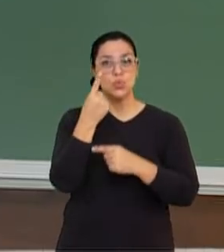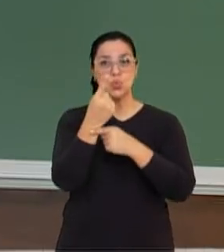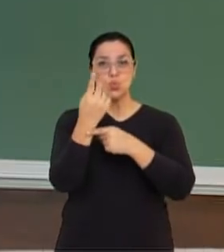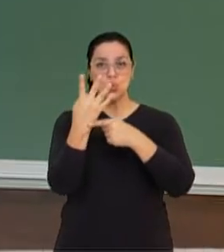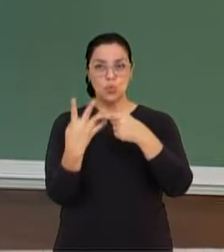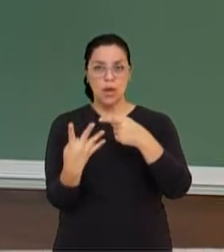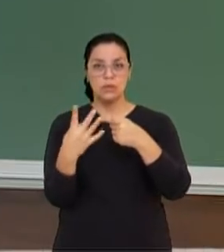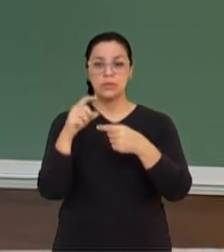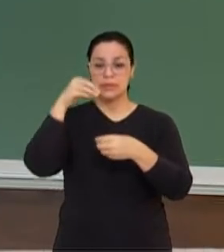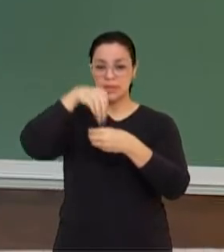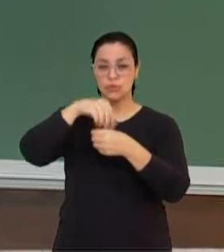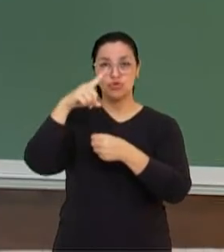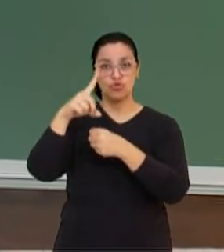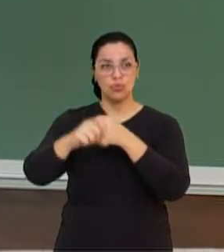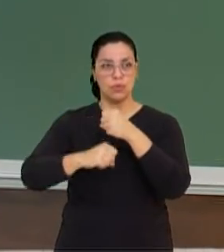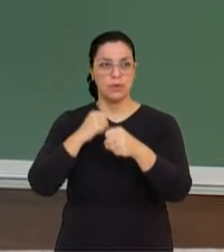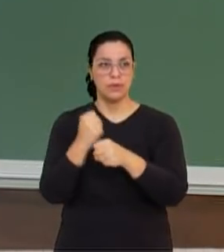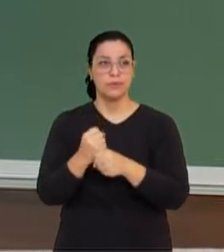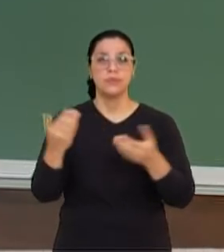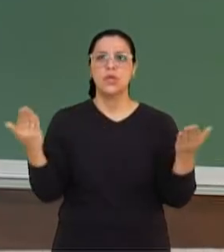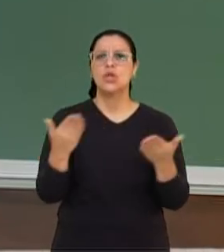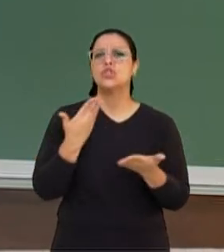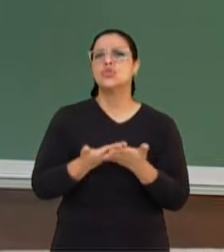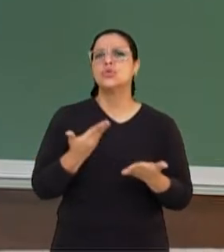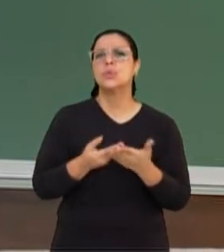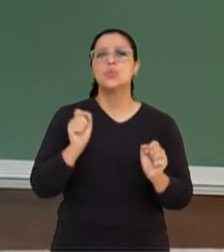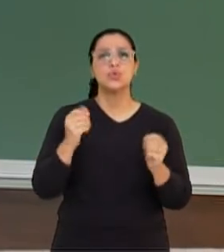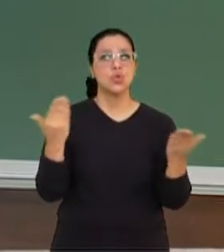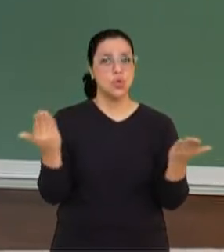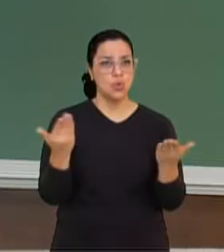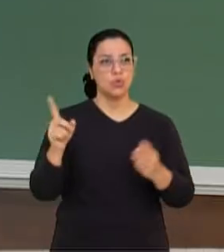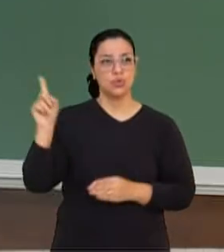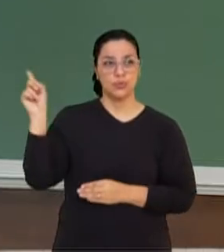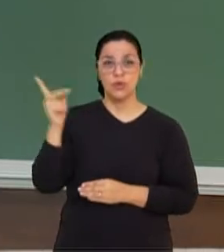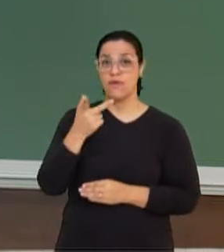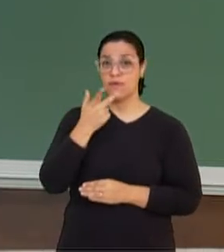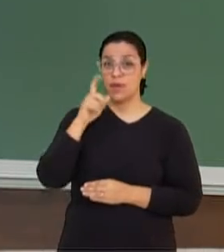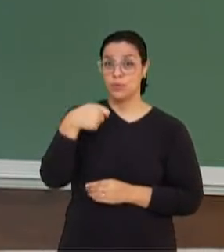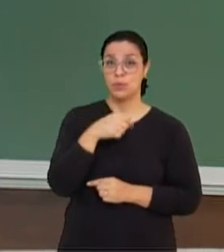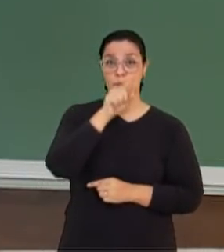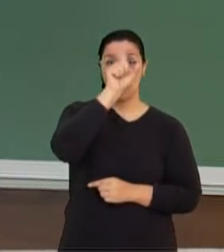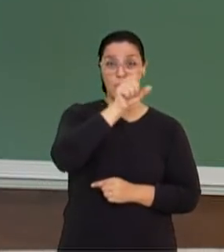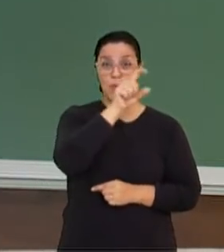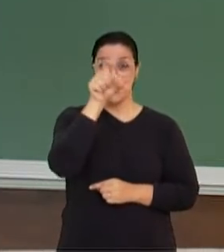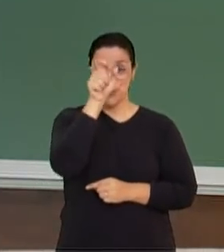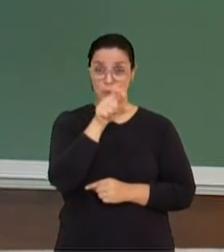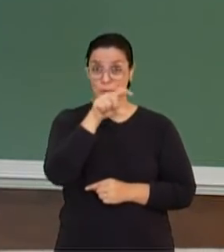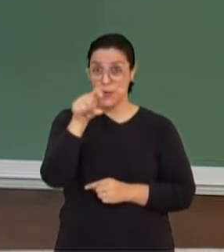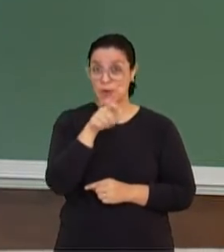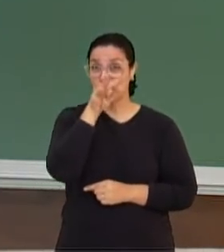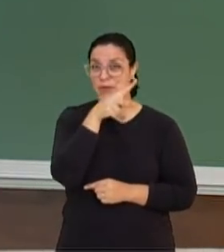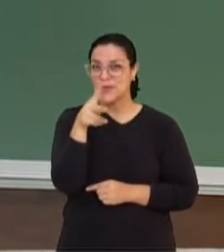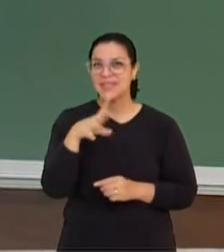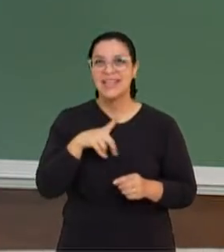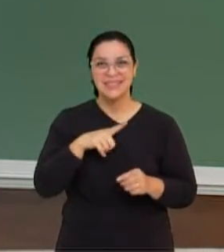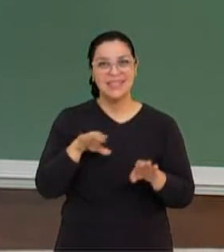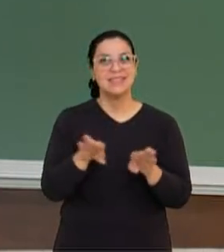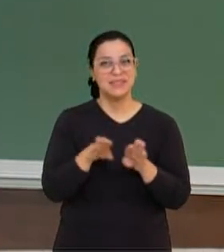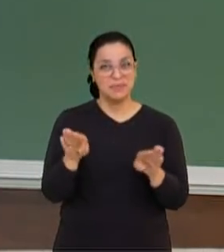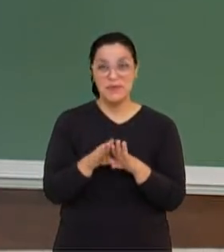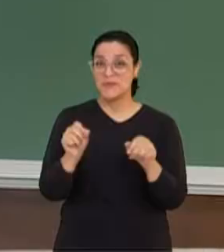né, de um ano. Então, o que nós vimos na aula de hoje? Então, nós montamos olha que legal, nós montamos